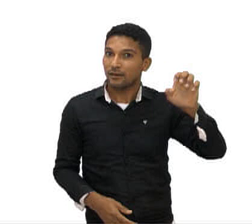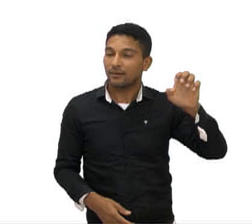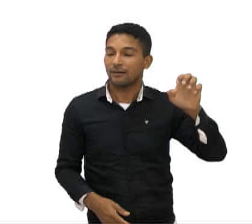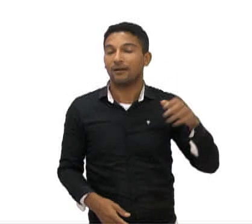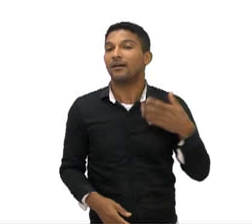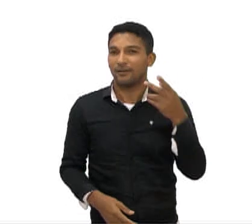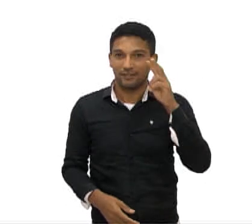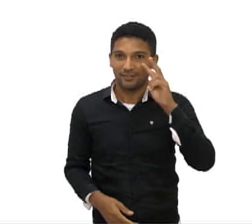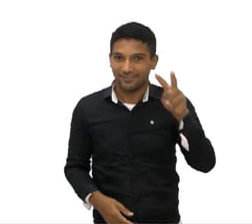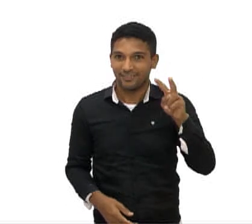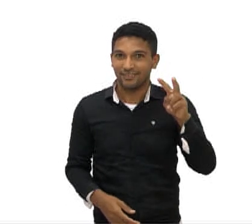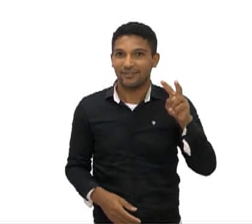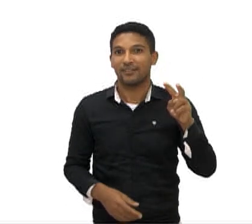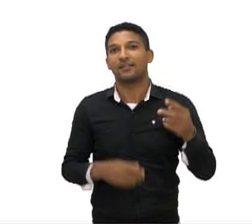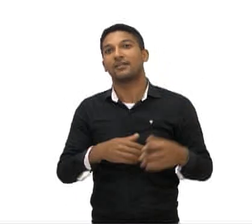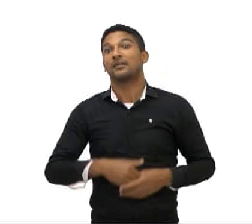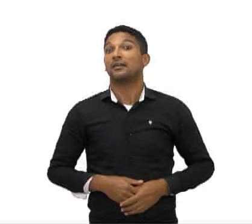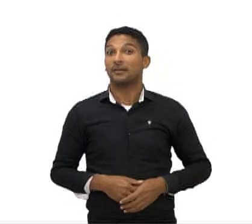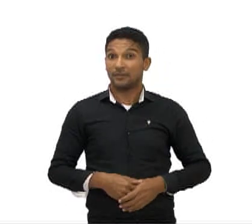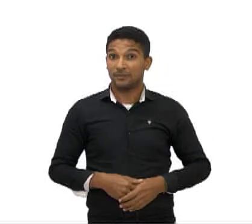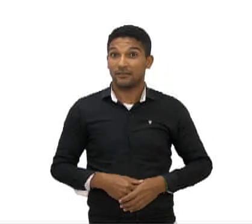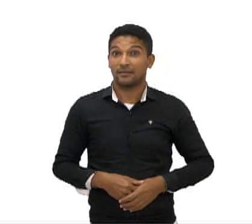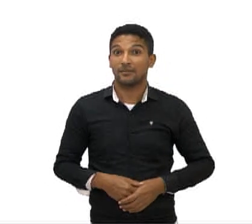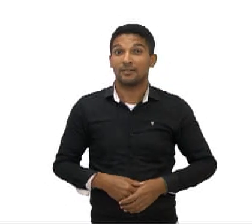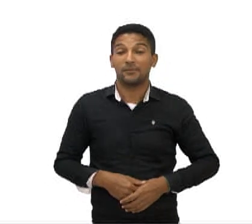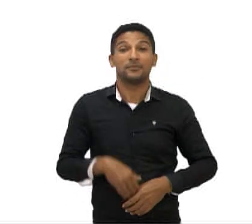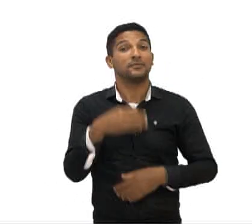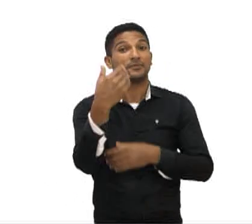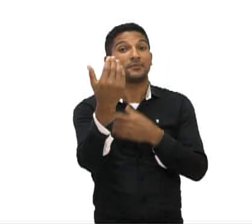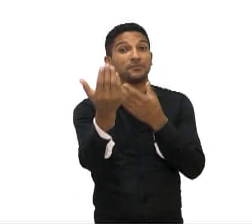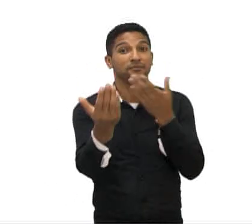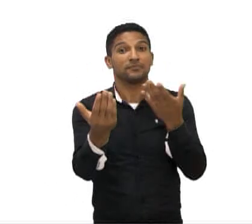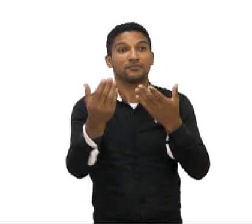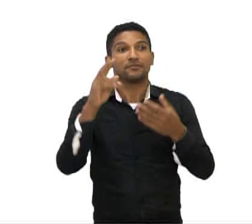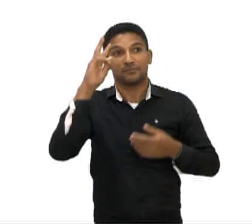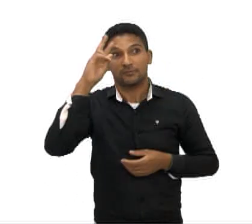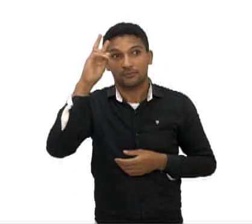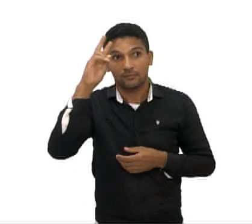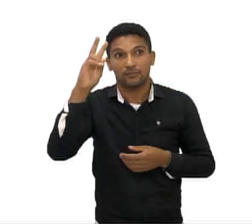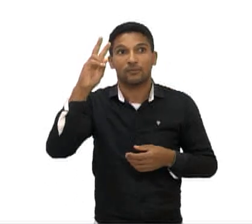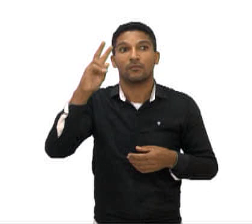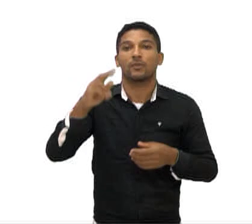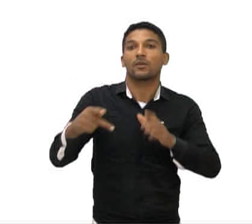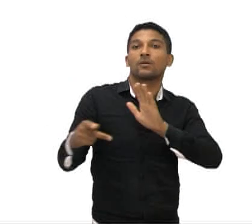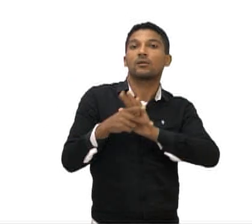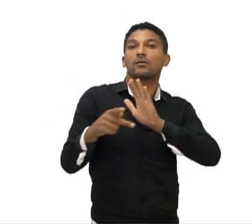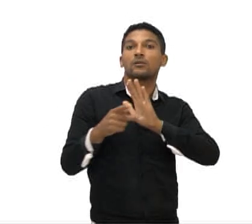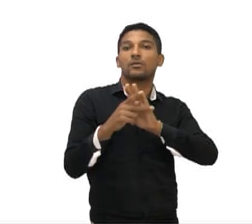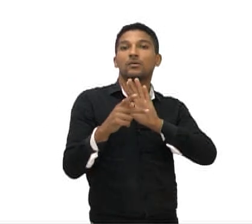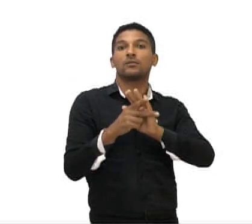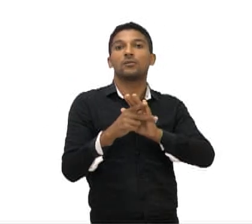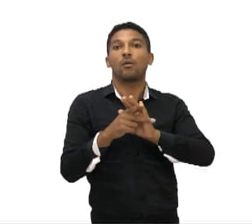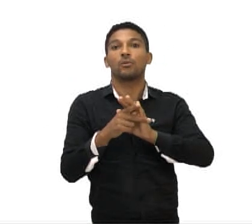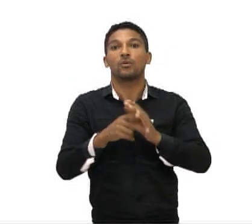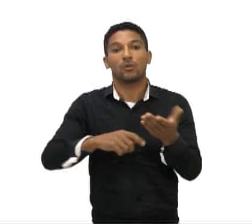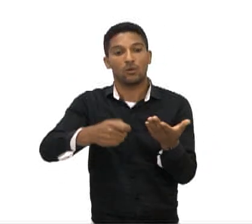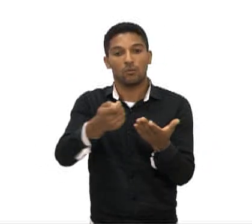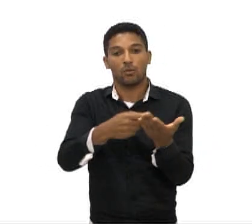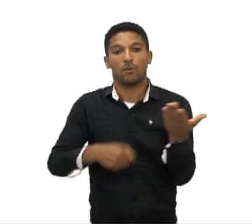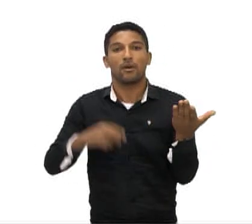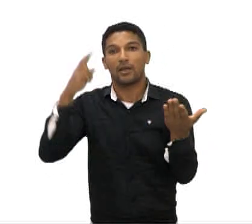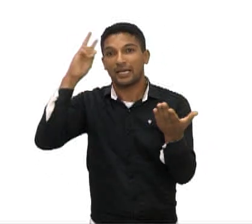narrativas de origem popular, criadas e transmitidas oralmente. São produções que nascem